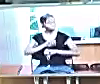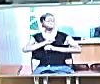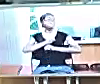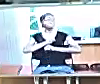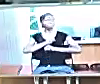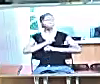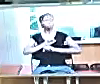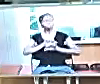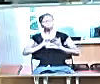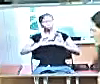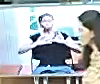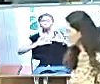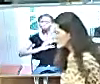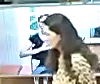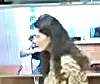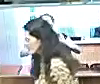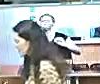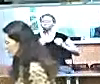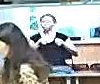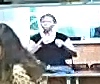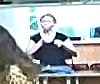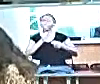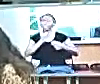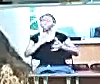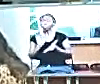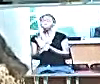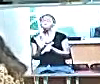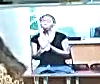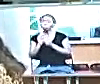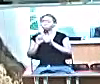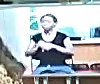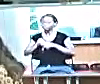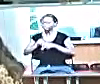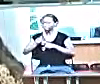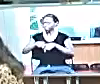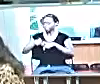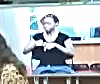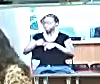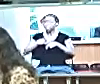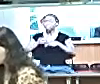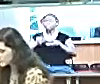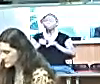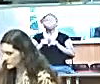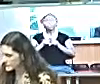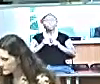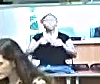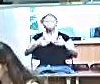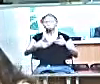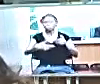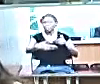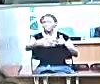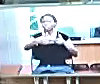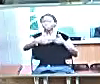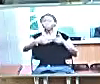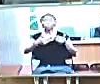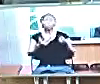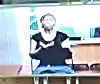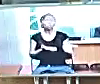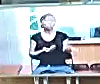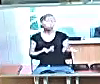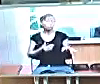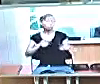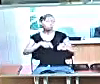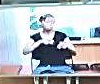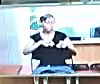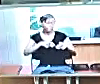cooperativista o fortalecimento da classe camponesa da sucessão e da juventude rural sem referência na educação do